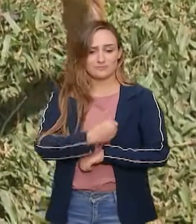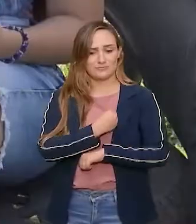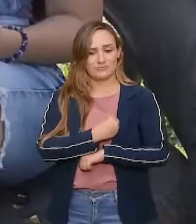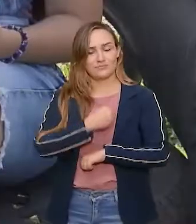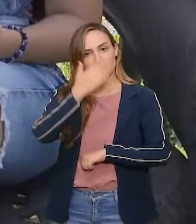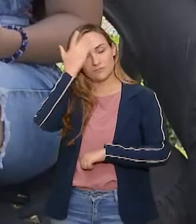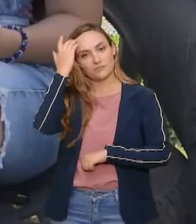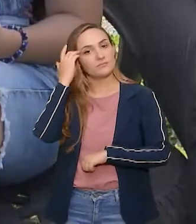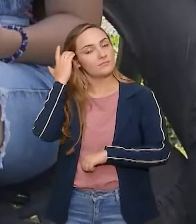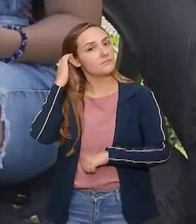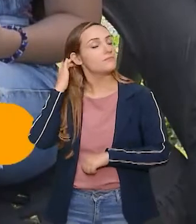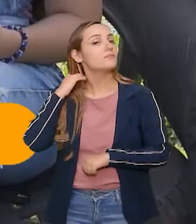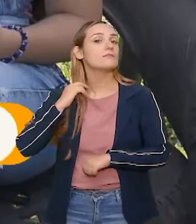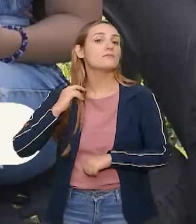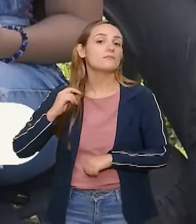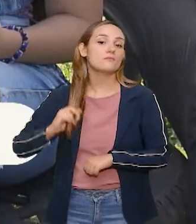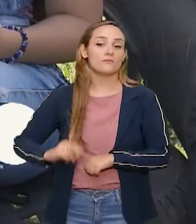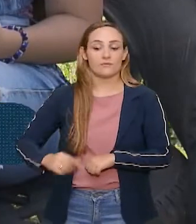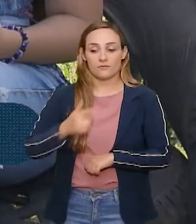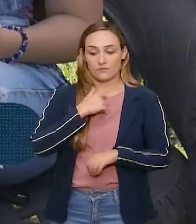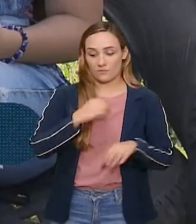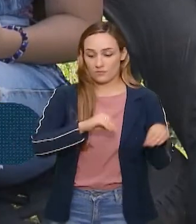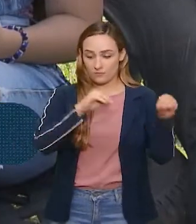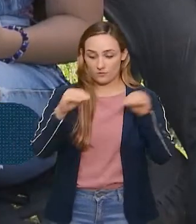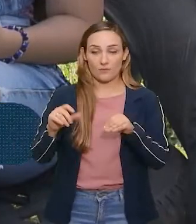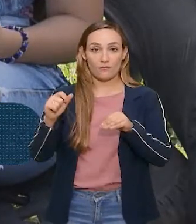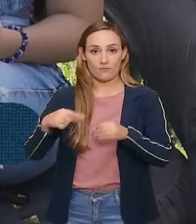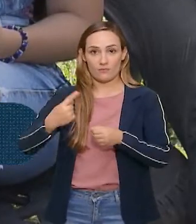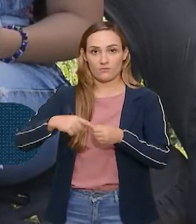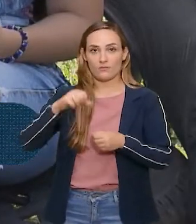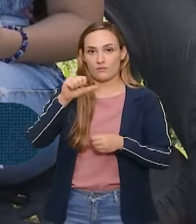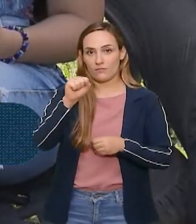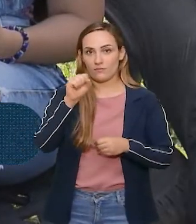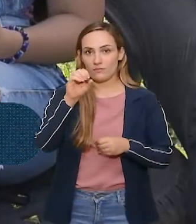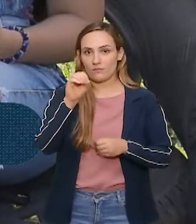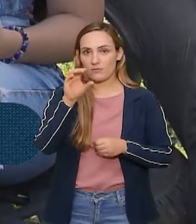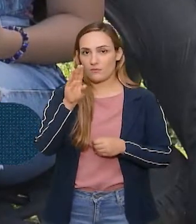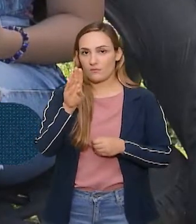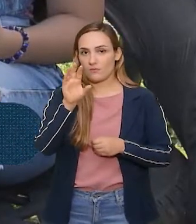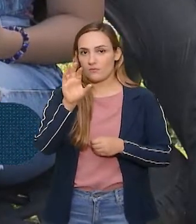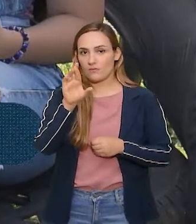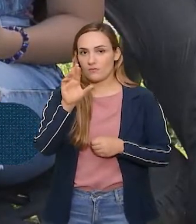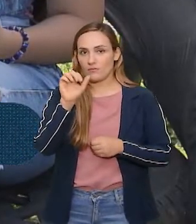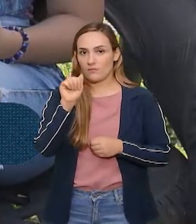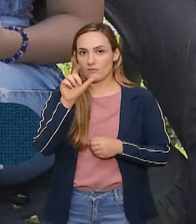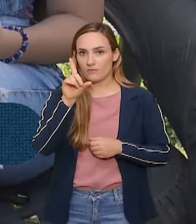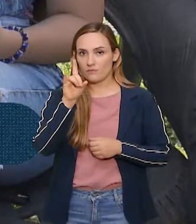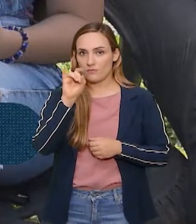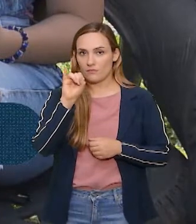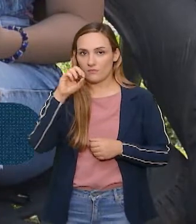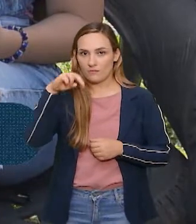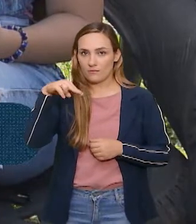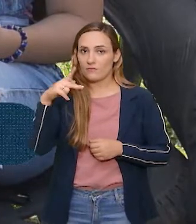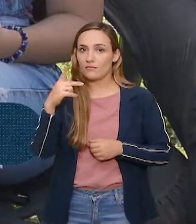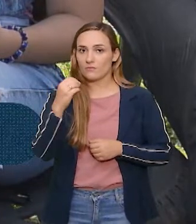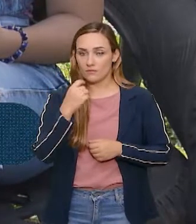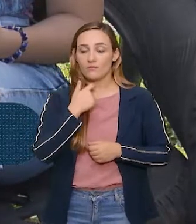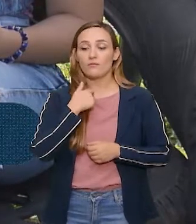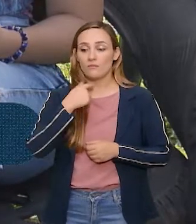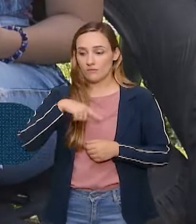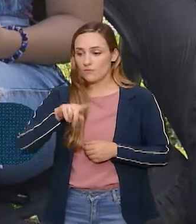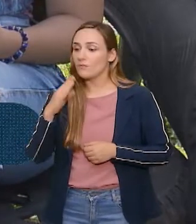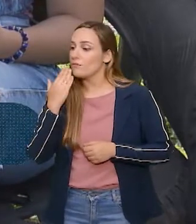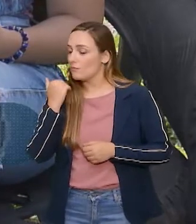sobrevivendo. Eu e minha mãe, a gente mudou há pouco tempo agora aqui para Sobradinho. E a gente foi um dia lanchar, eu, a minha mãe e minha